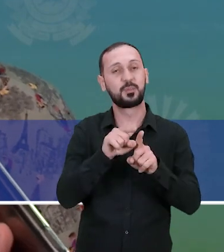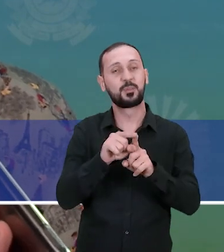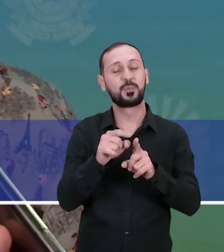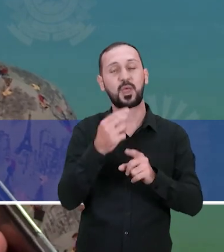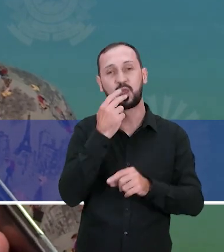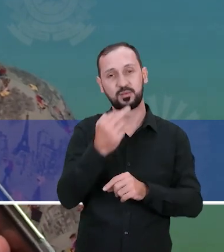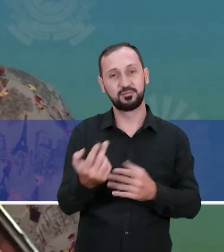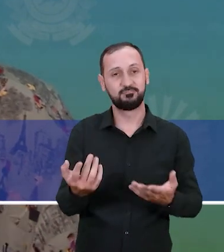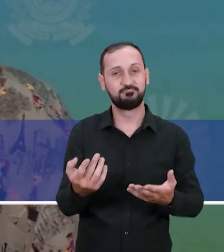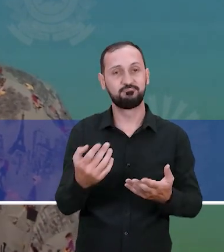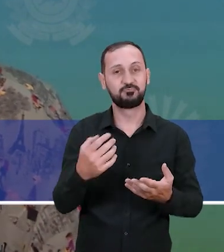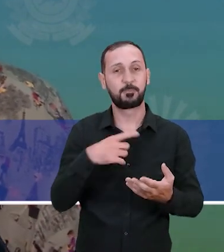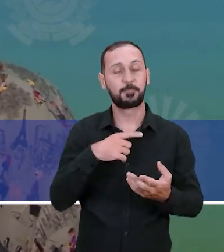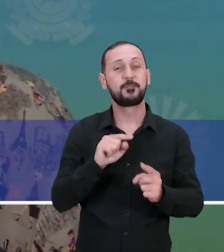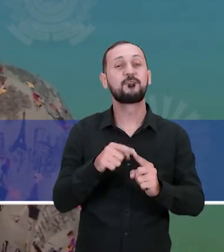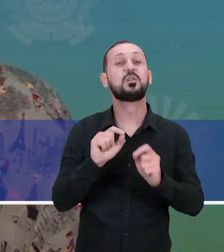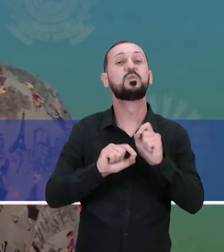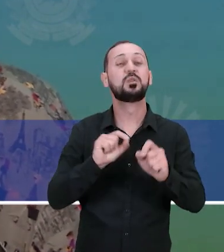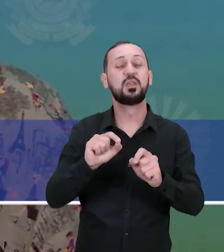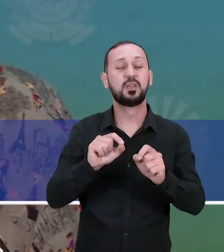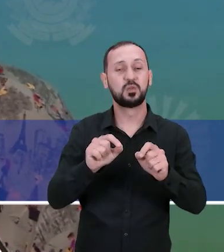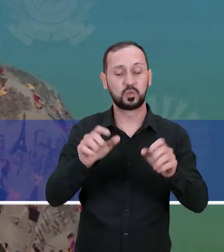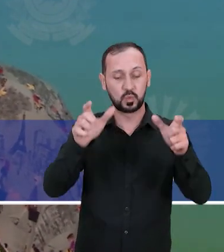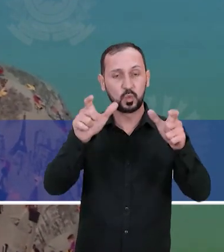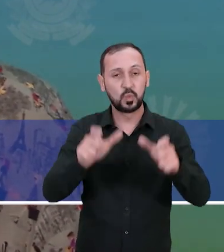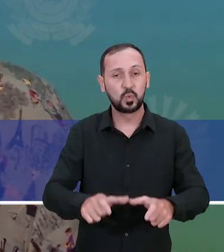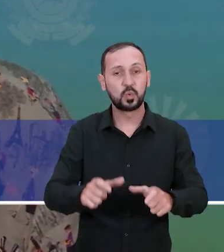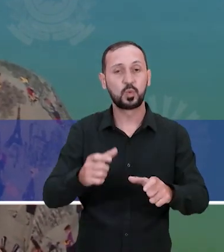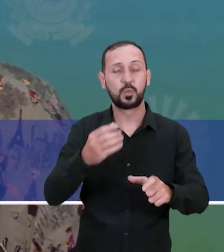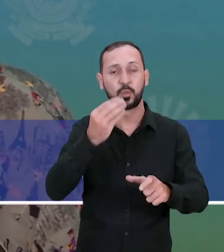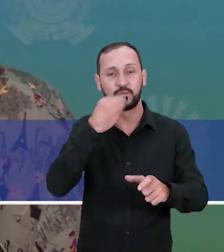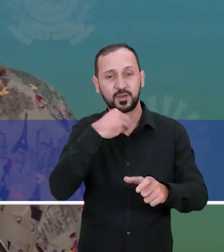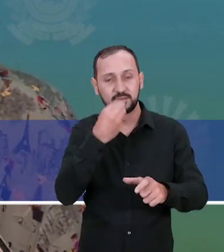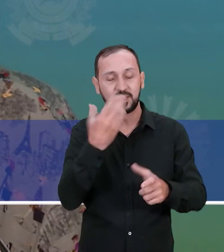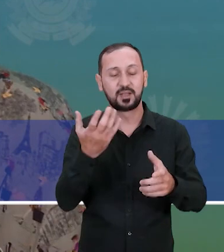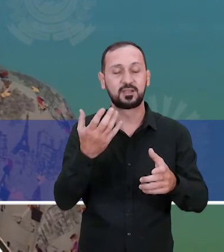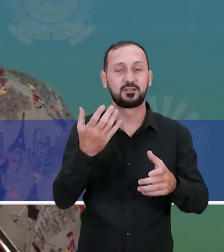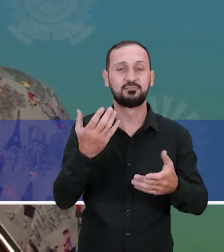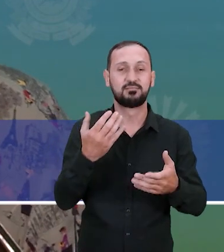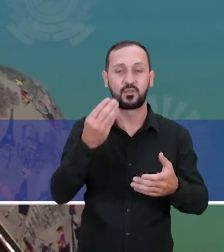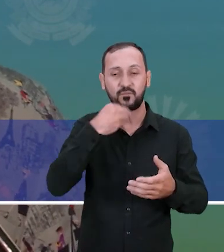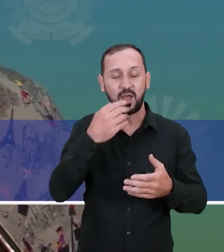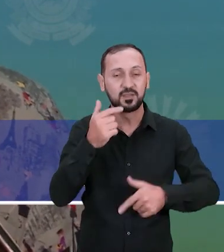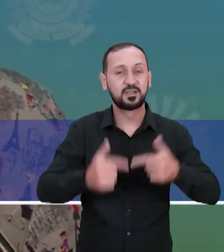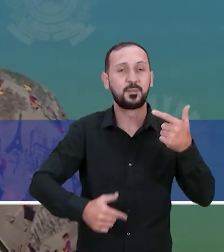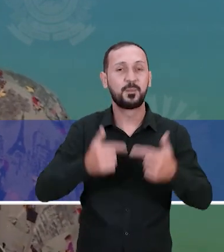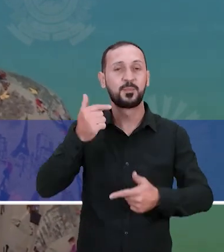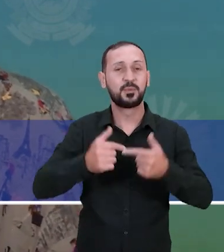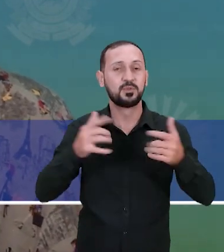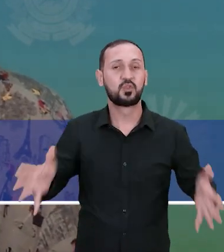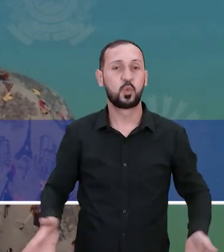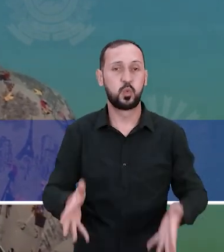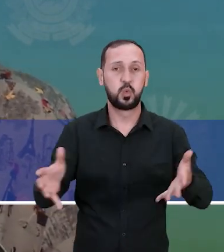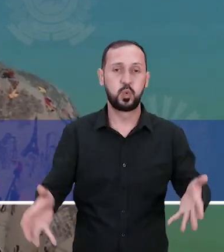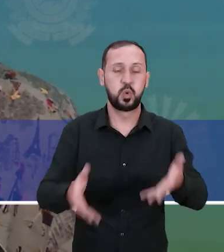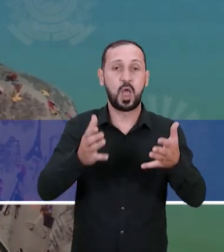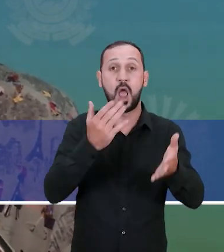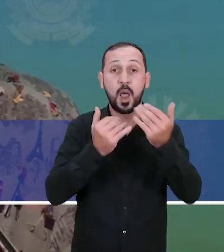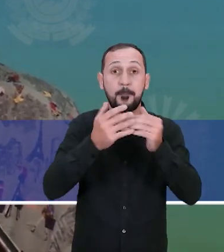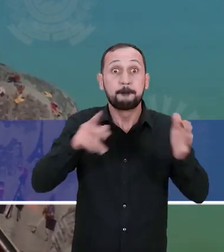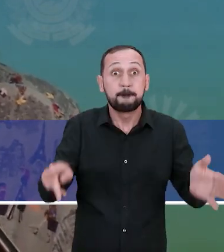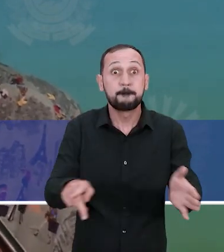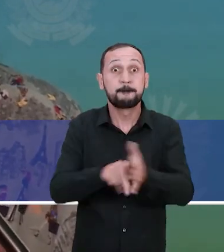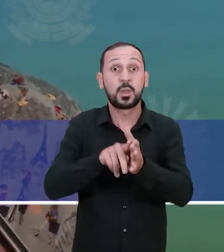isso implica, mais uma vez, na fragilização dos sistemas alimentares, na fragilização dessas políticas de promoção